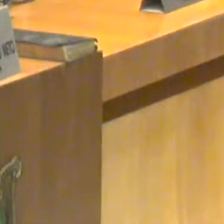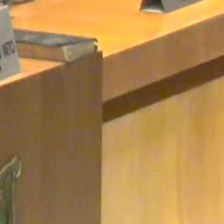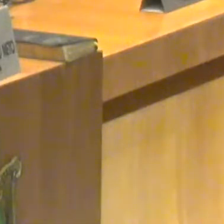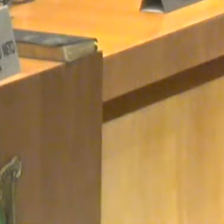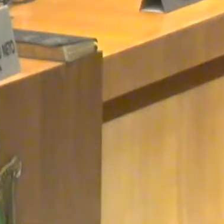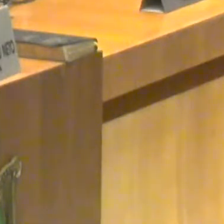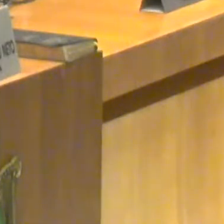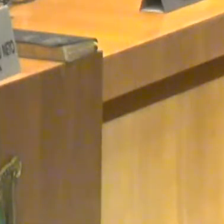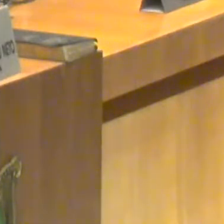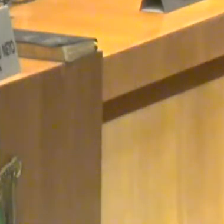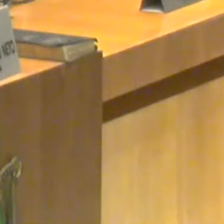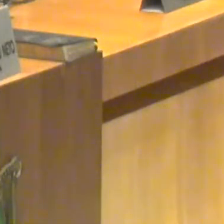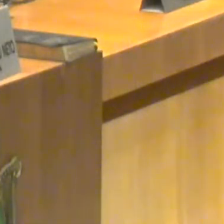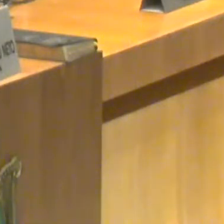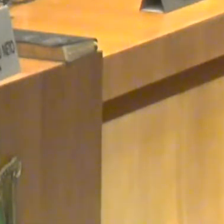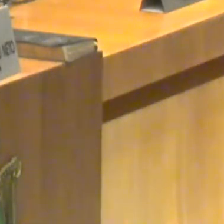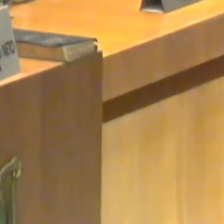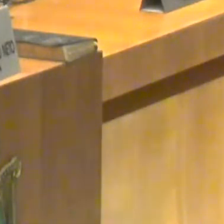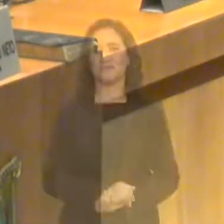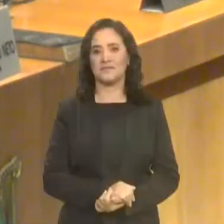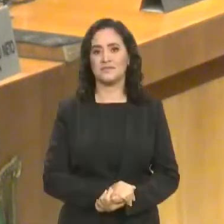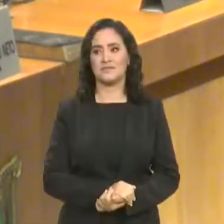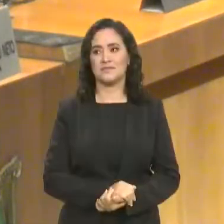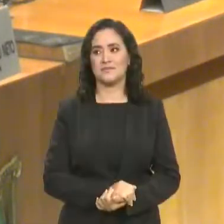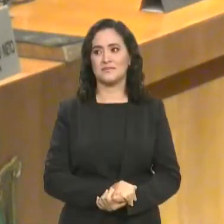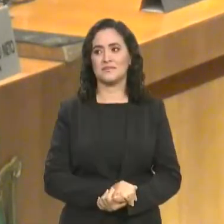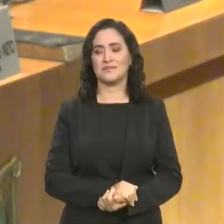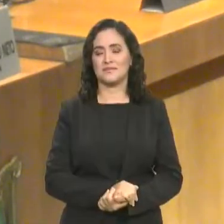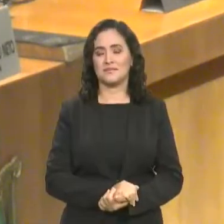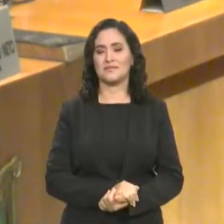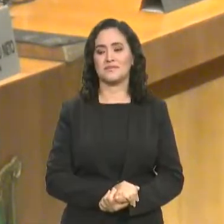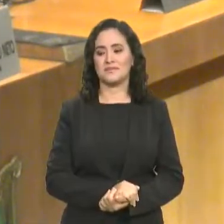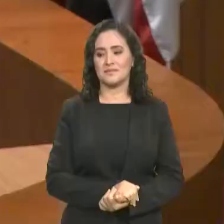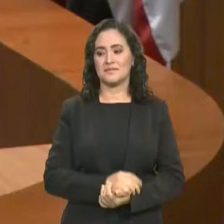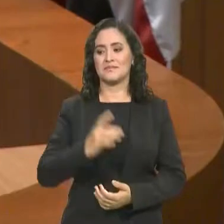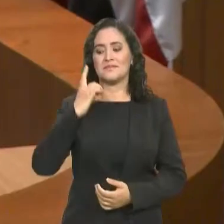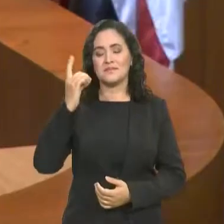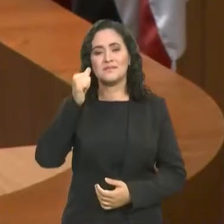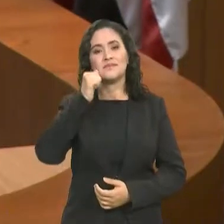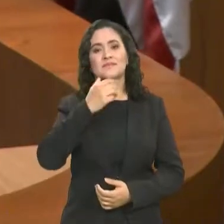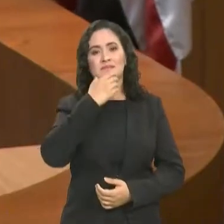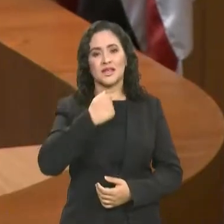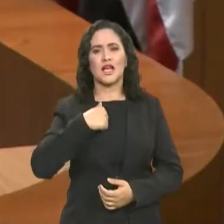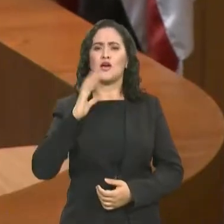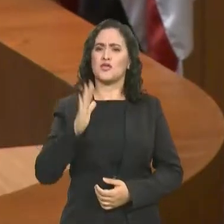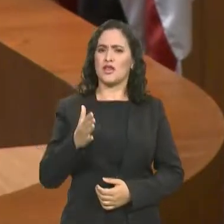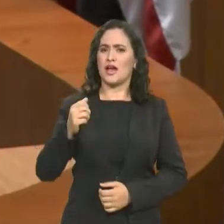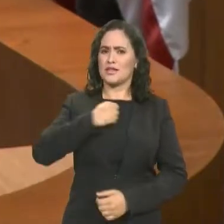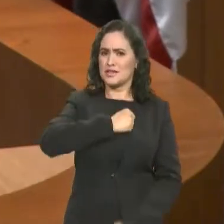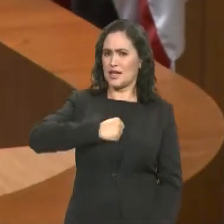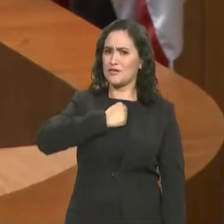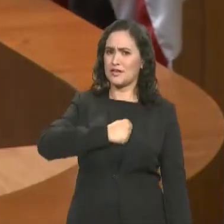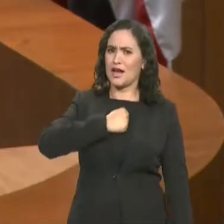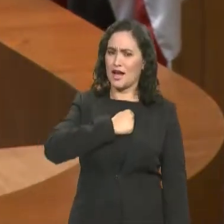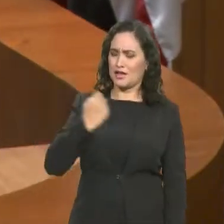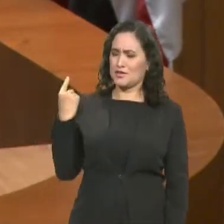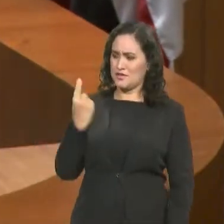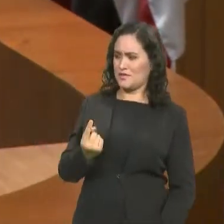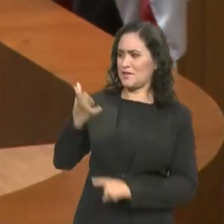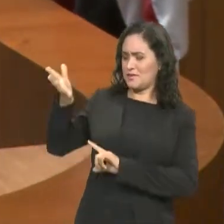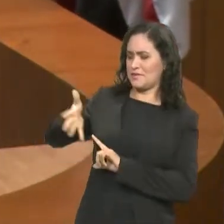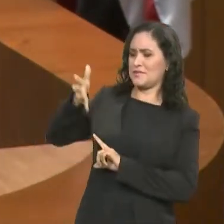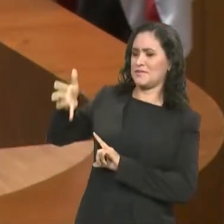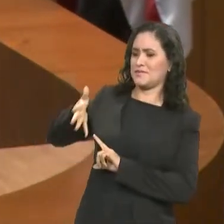Senhores deputados, senhoras deputadas, eu já estava até com saudade da tribuna. Na missão